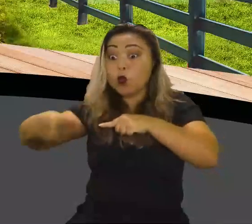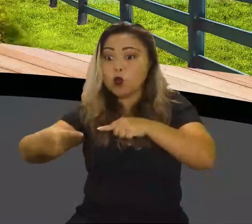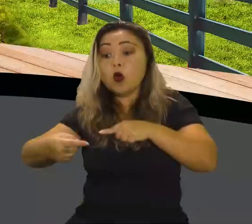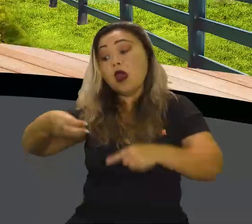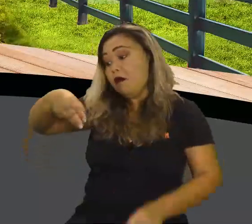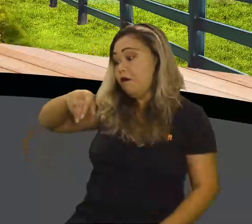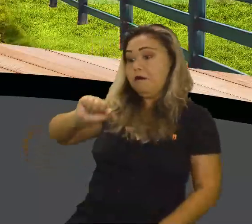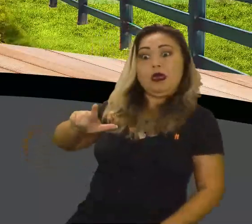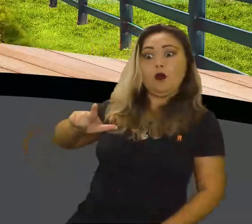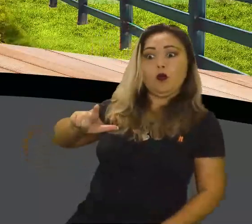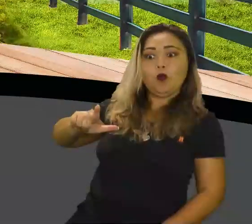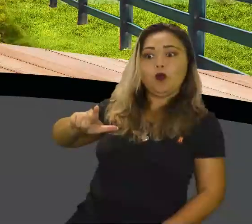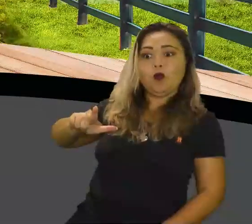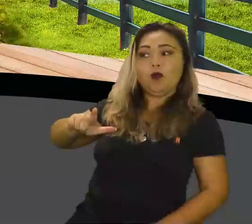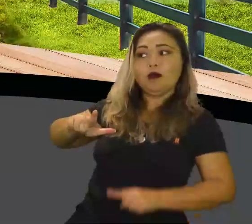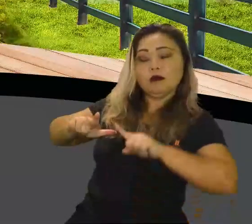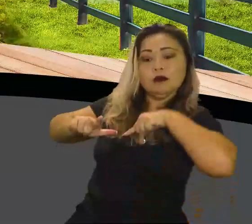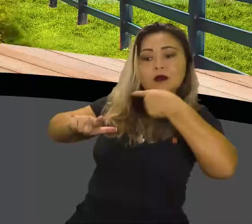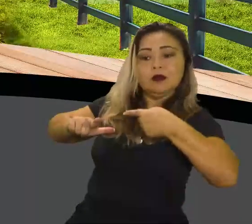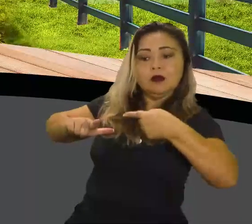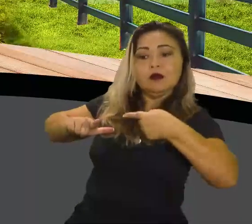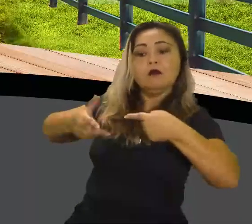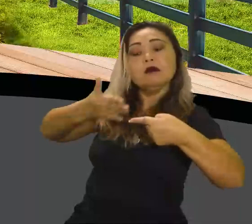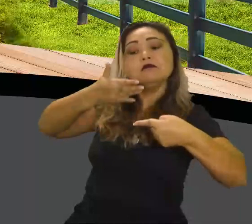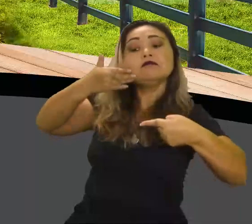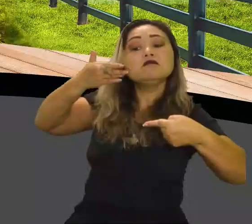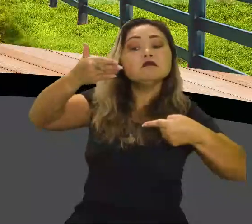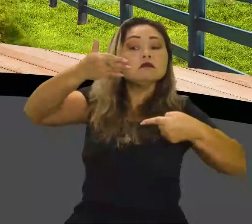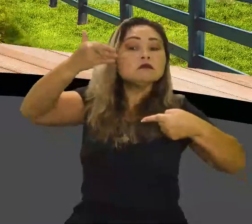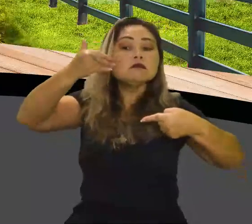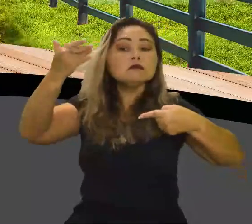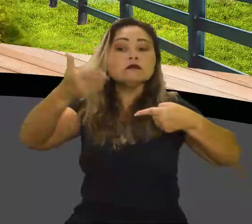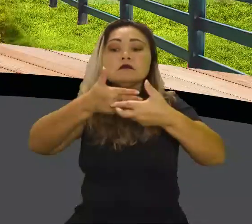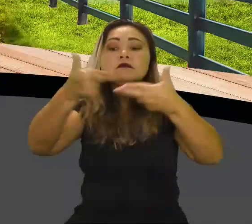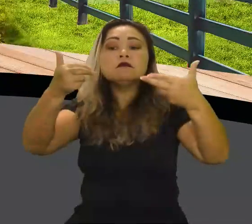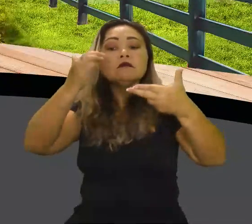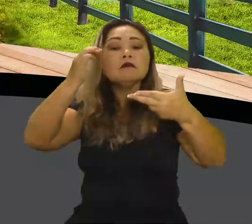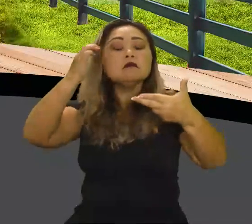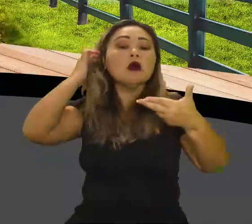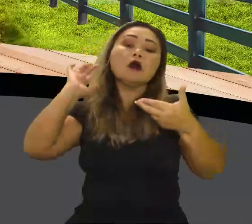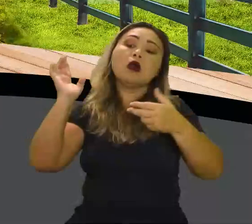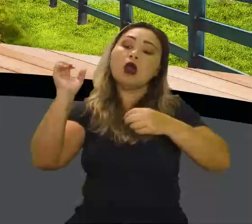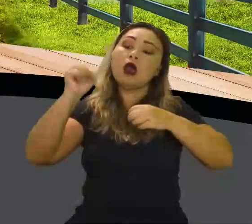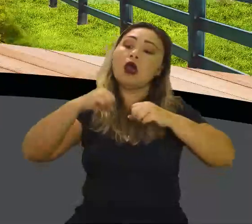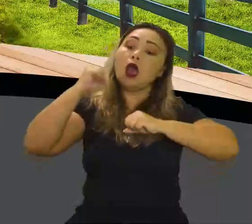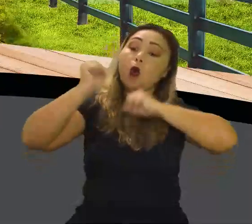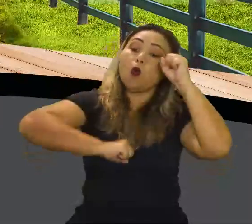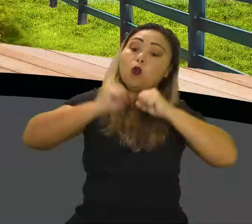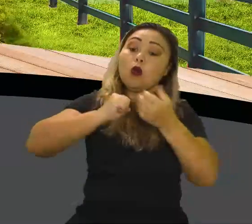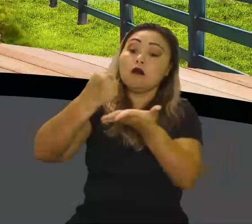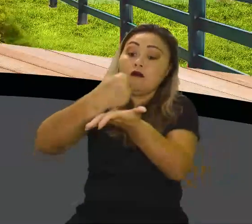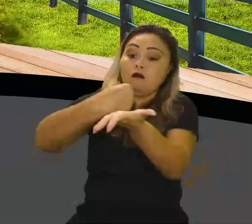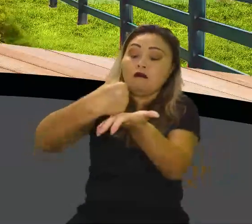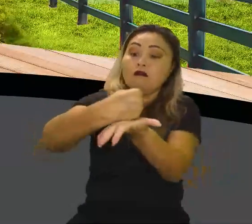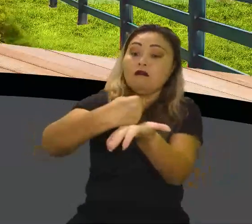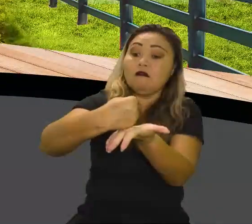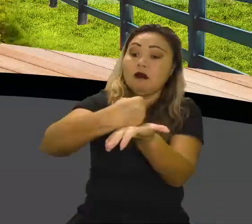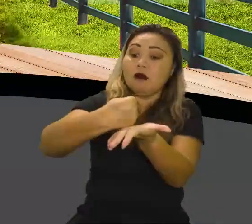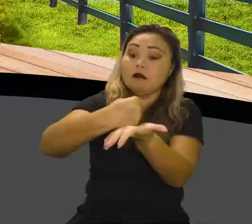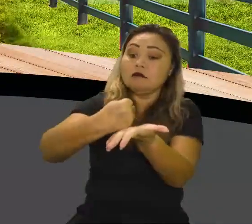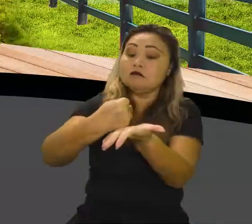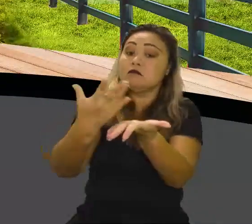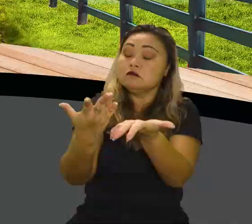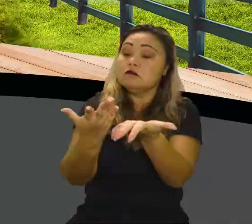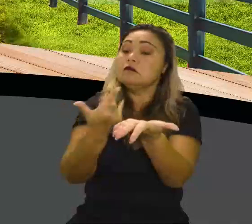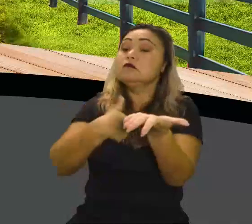é o mel, para cosméticos, para indústria farmacêutica.